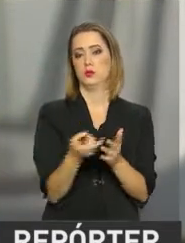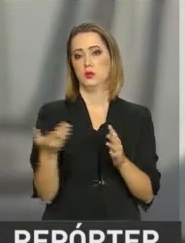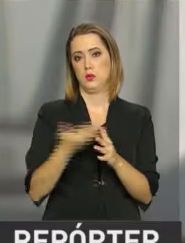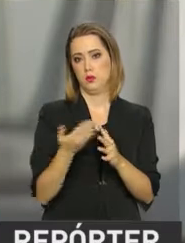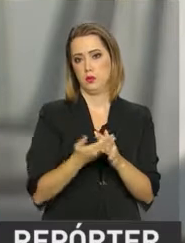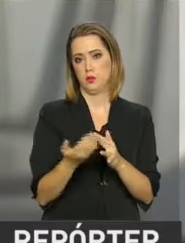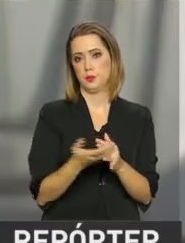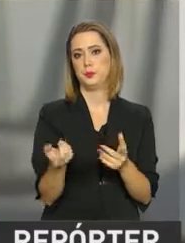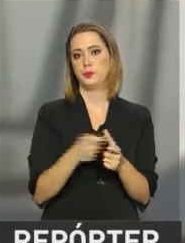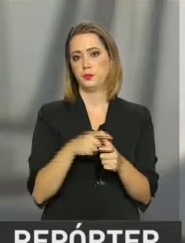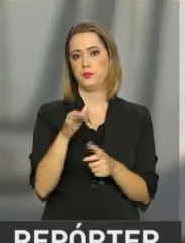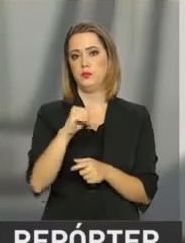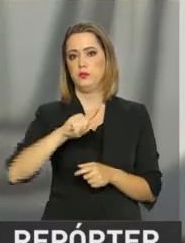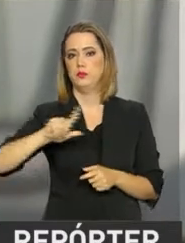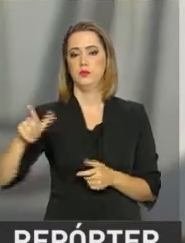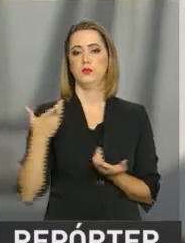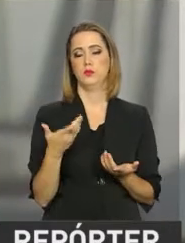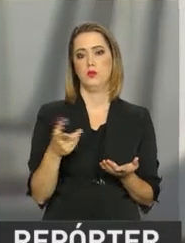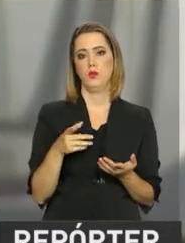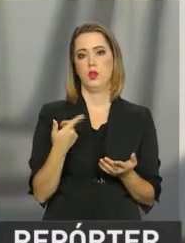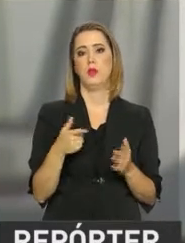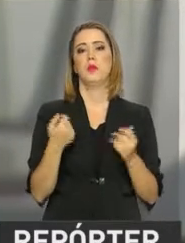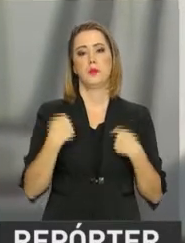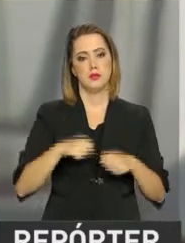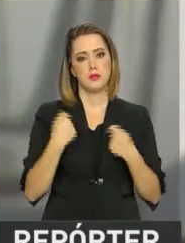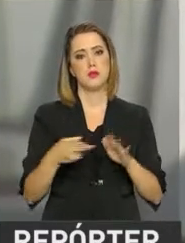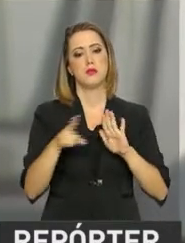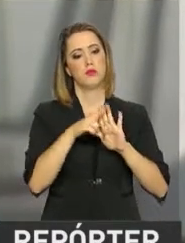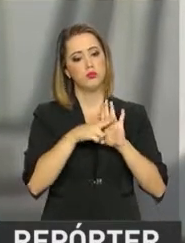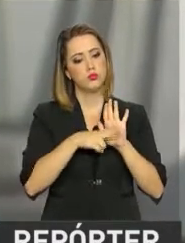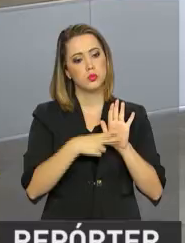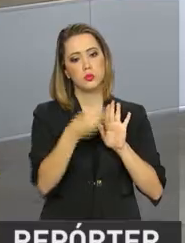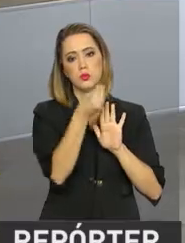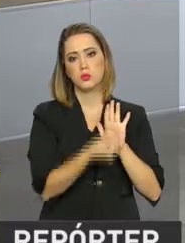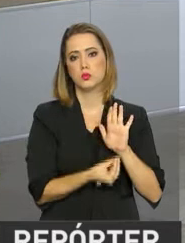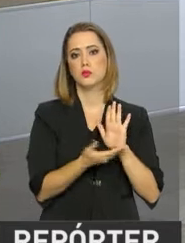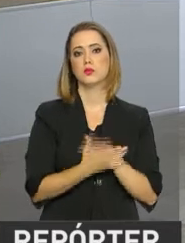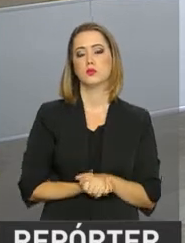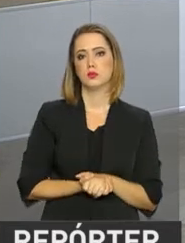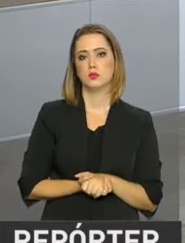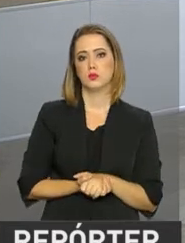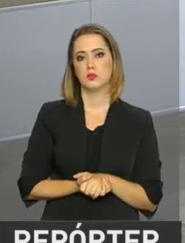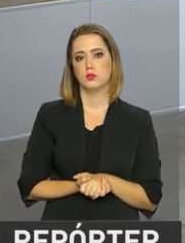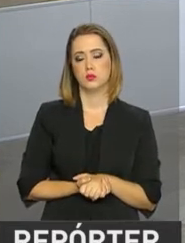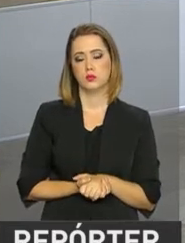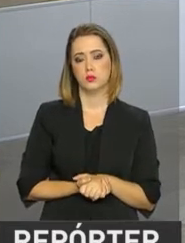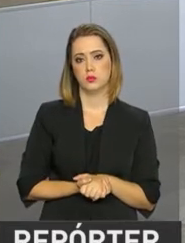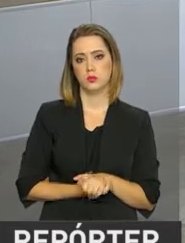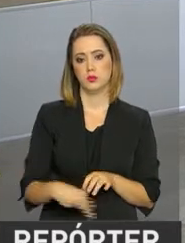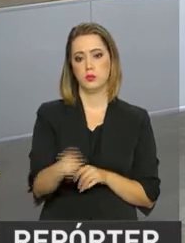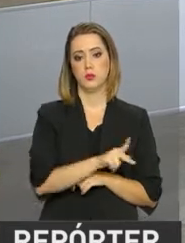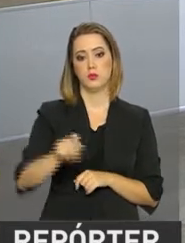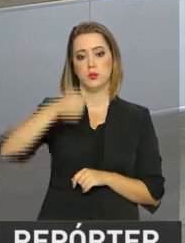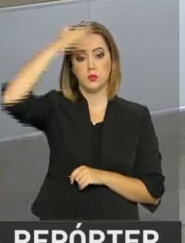esses estados e solicitada por eles não irá exigir essas contrapartidas e o presidente michel